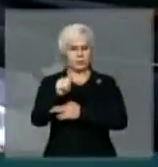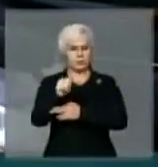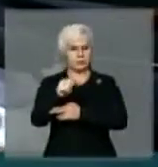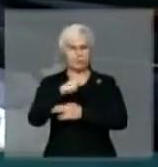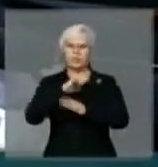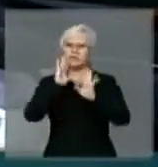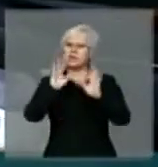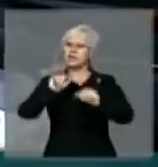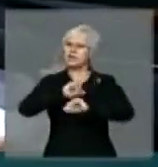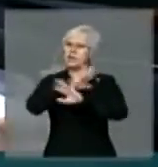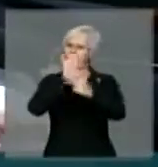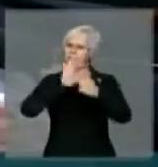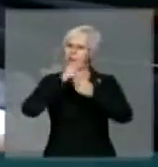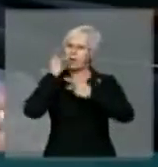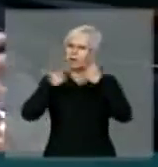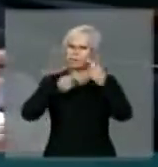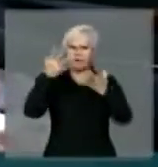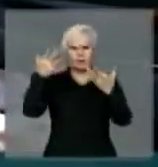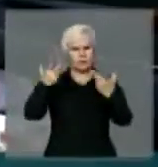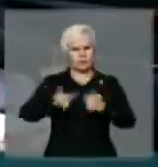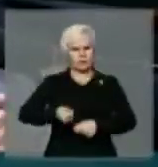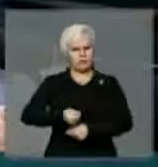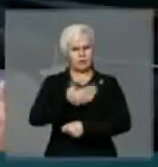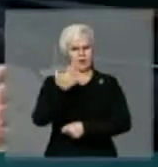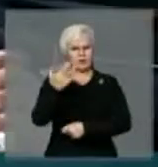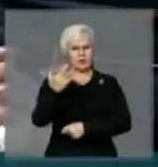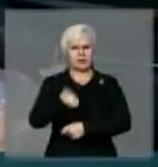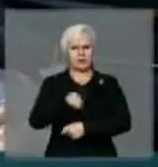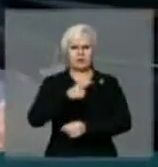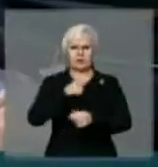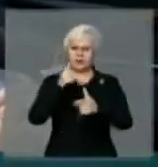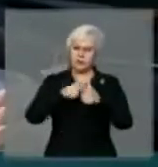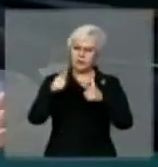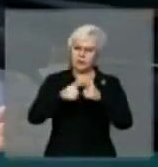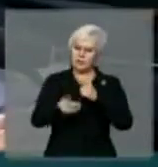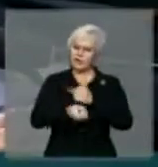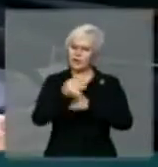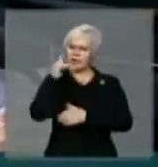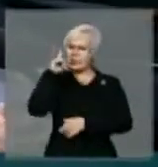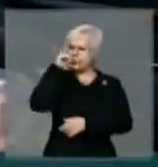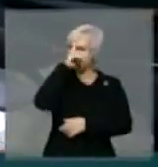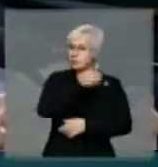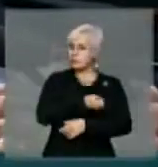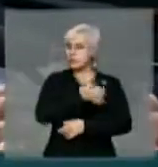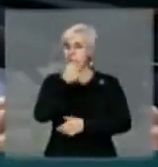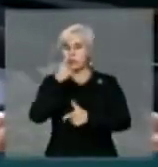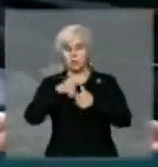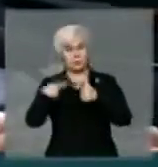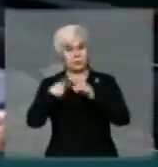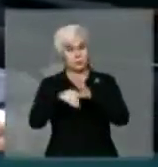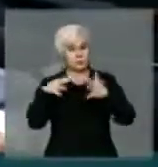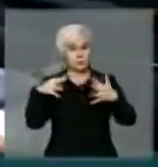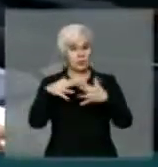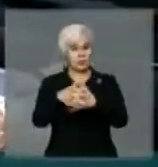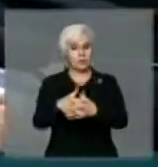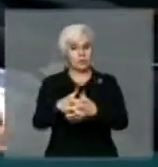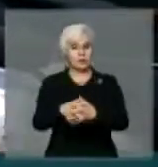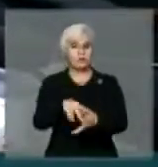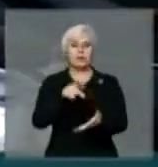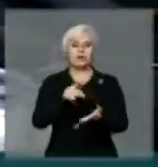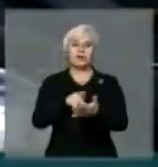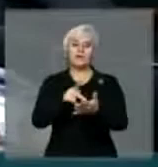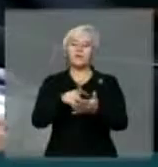aqui reiteradamente, que no fundo desses problemas, dessas dificuldades e dessas polêmicas está